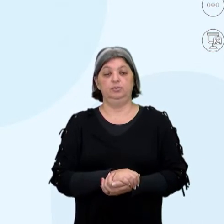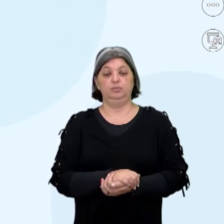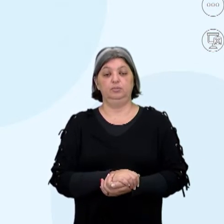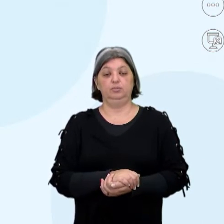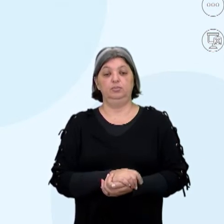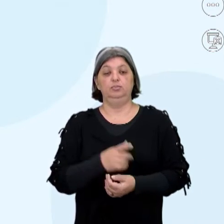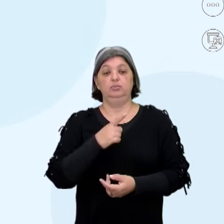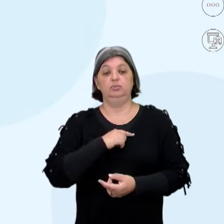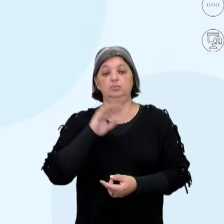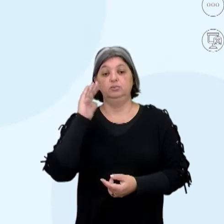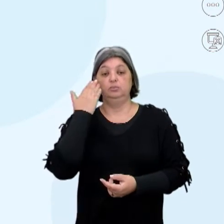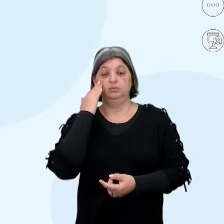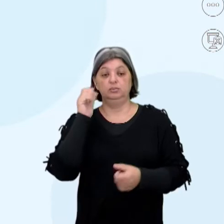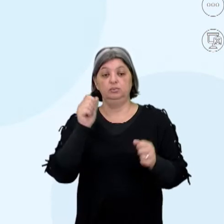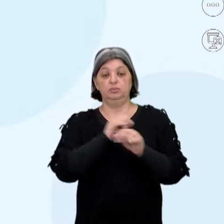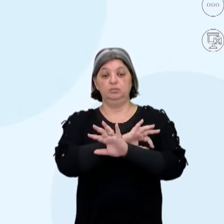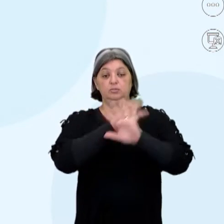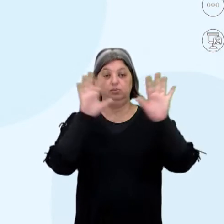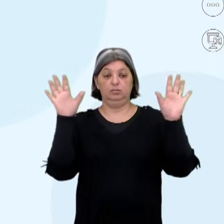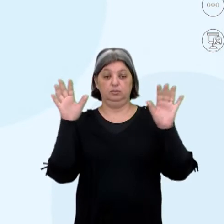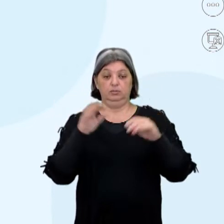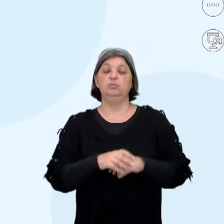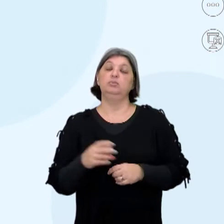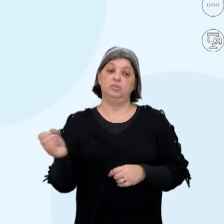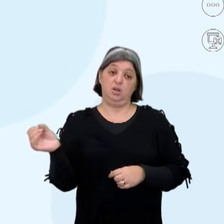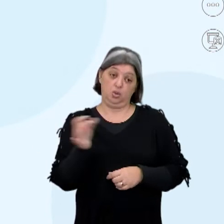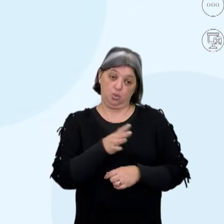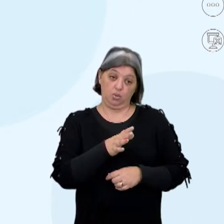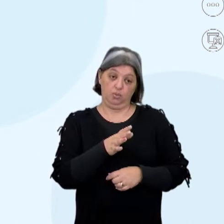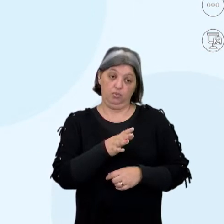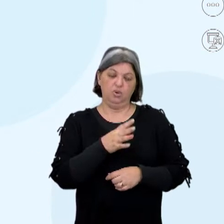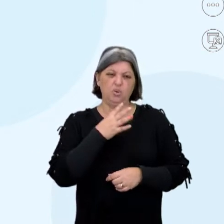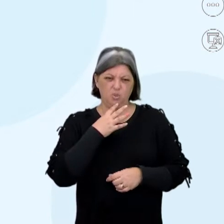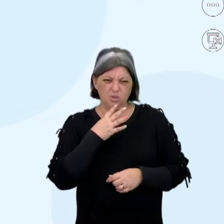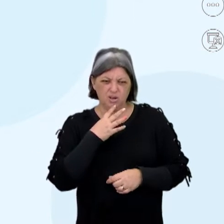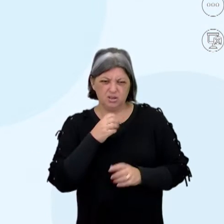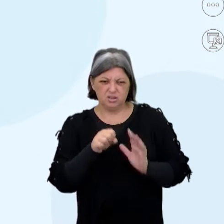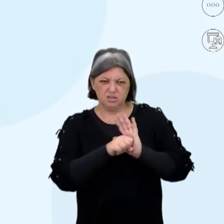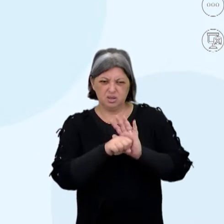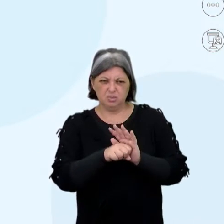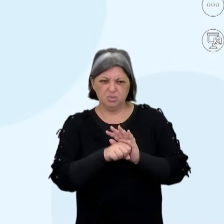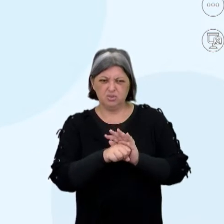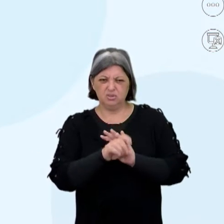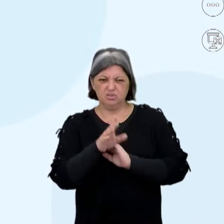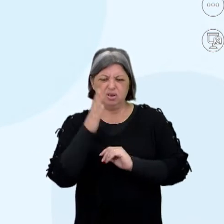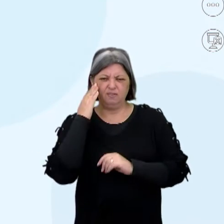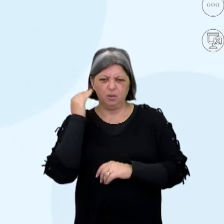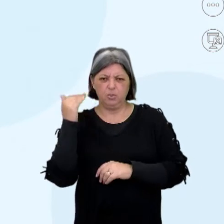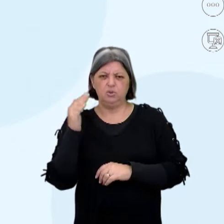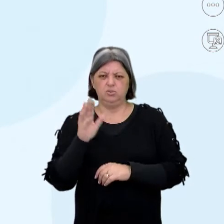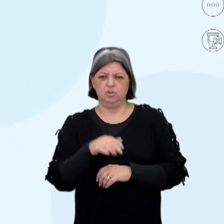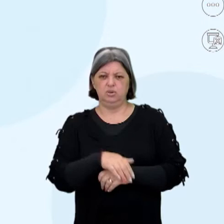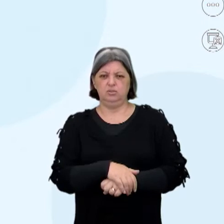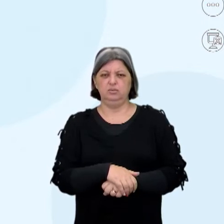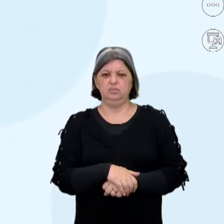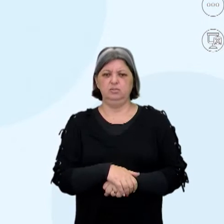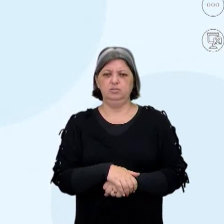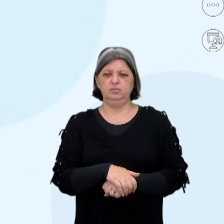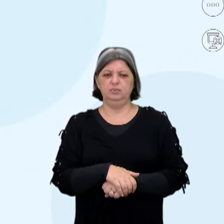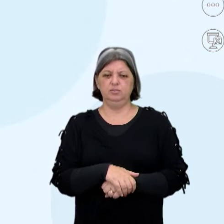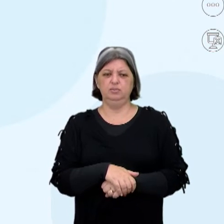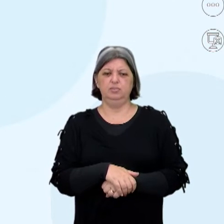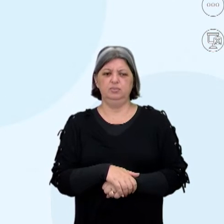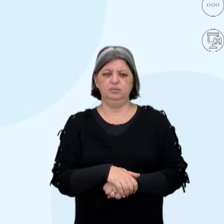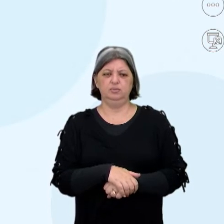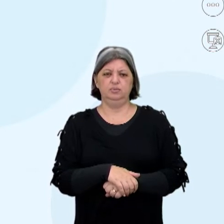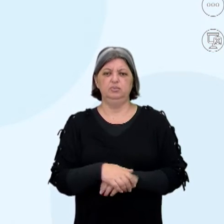no meu entendimento, né, ele é novo. Conhece esse símbolo aí? Famoso, já falei sobre ele em aulas, né? Uma letra grega